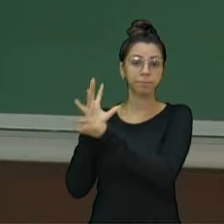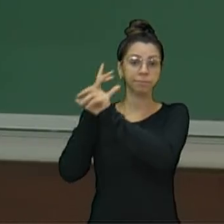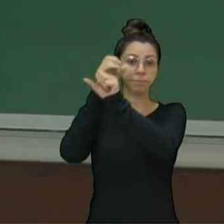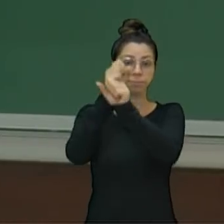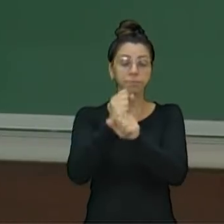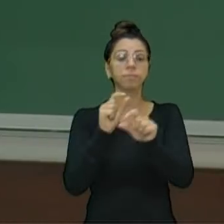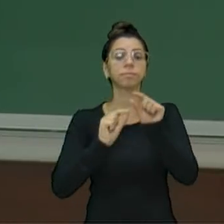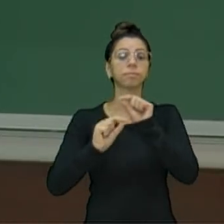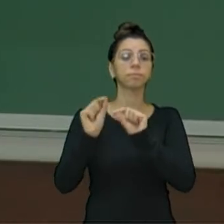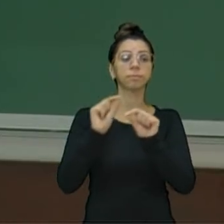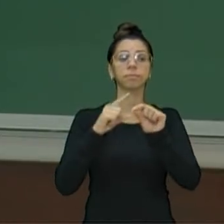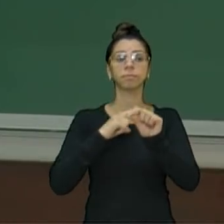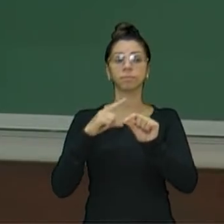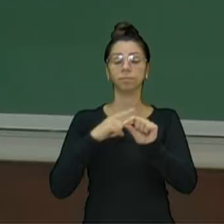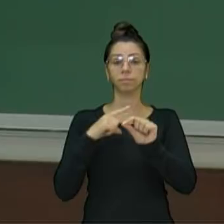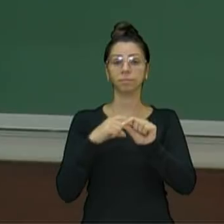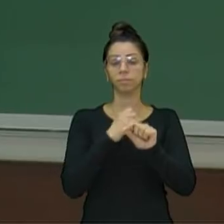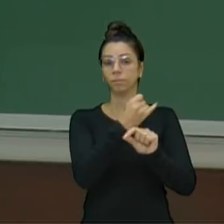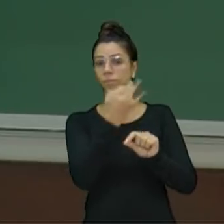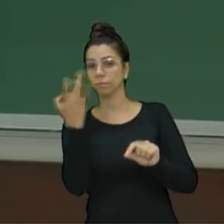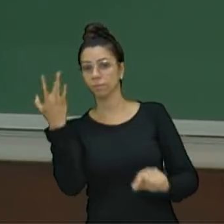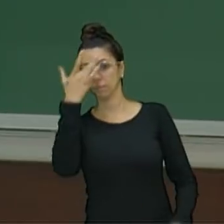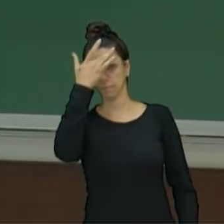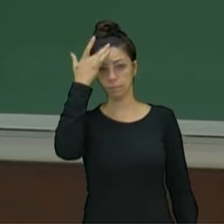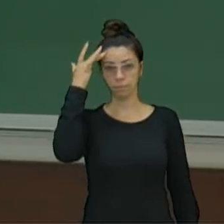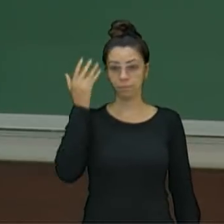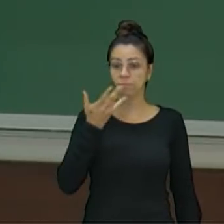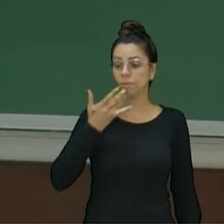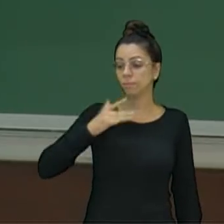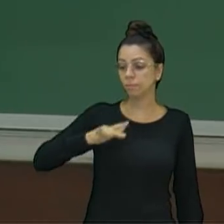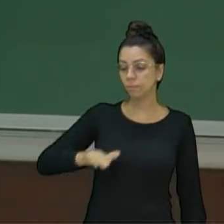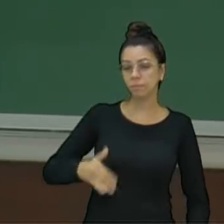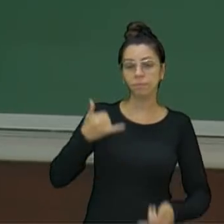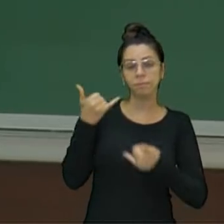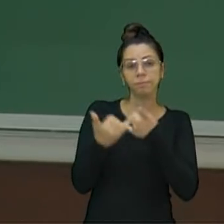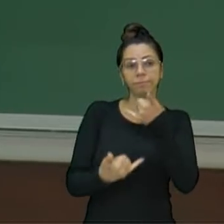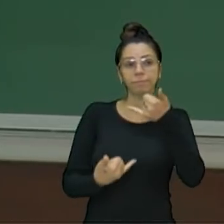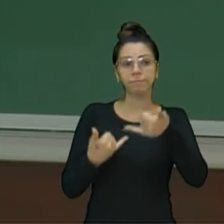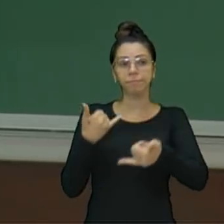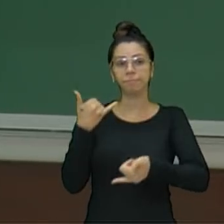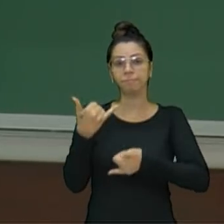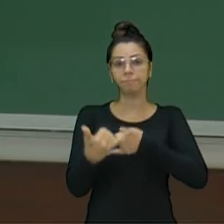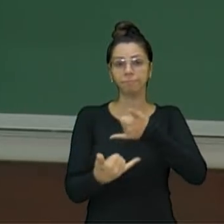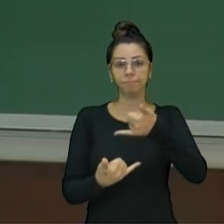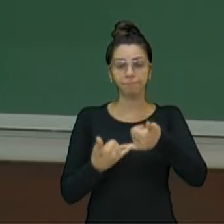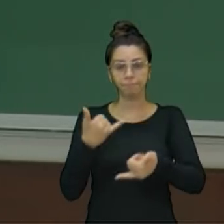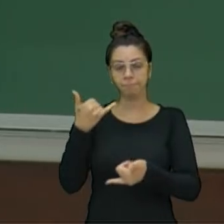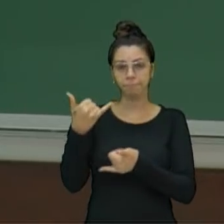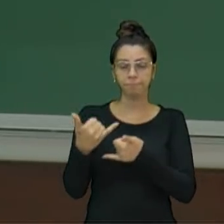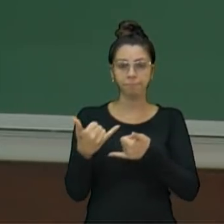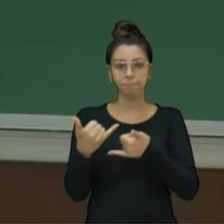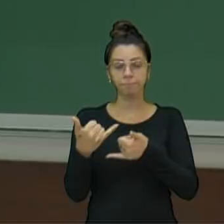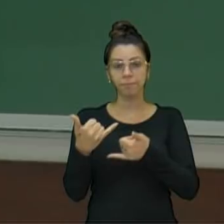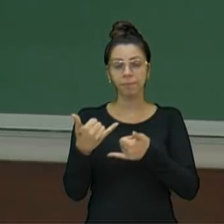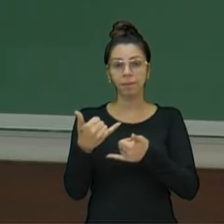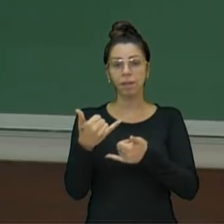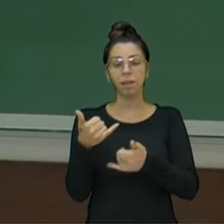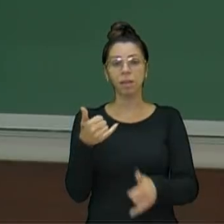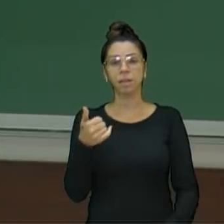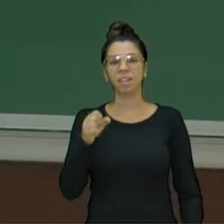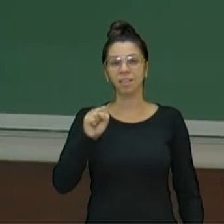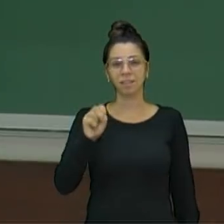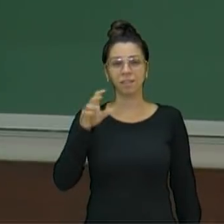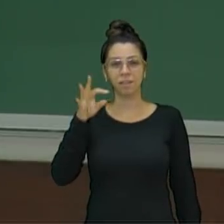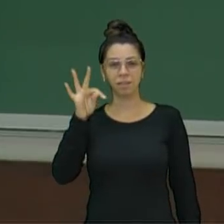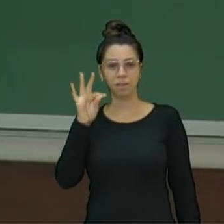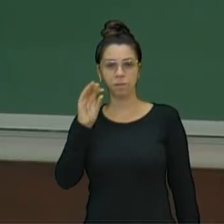vocês, nós temos algumas pessoas, algumas crianças ali brincando daquela brincadeira que chama stop, né? Que é aquela